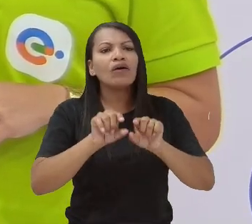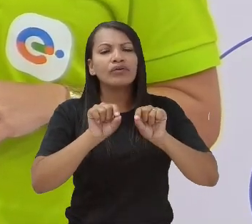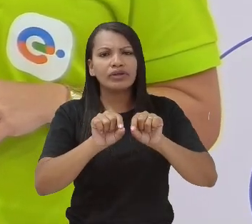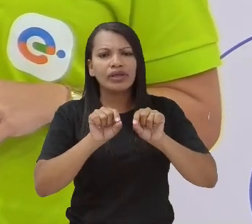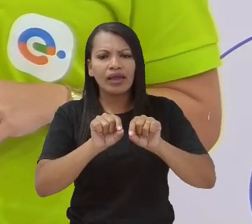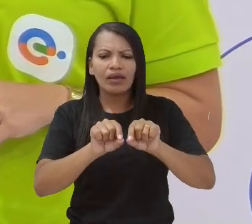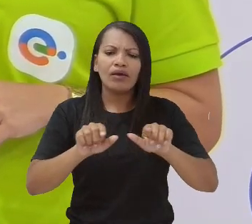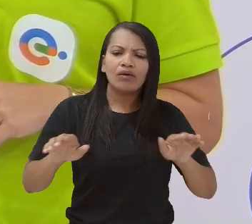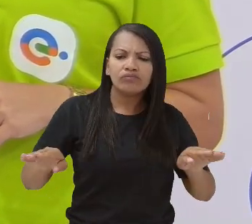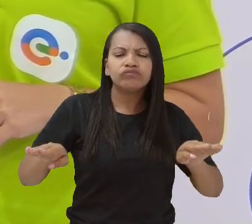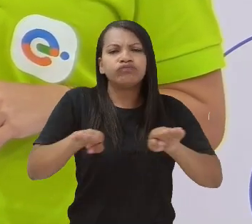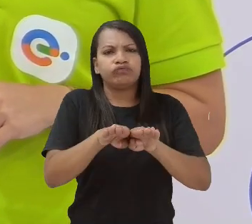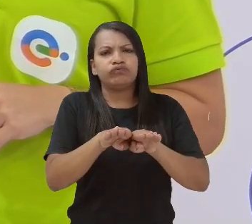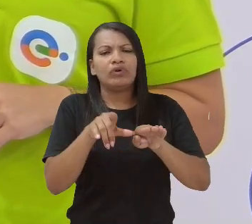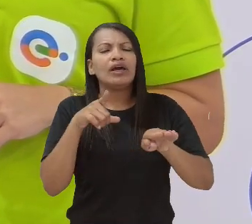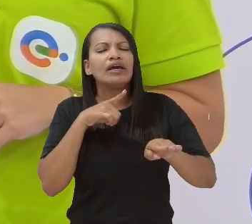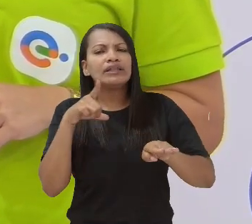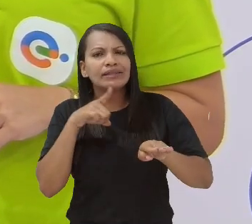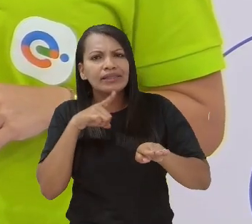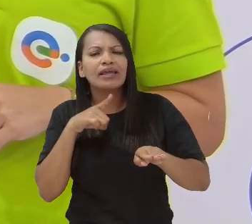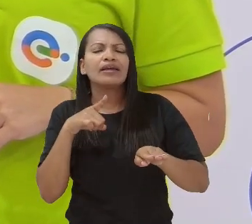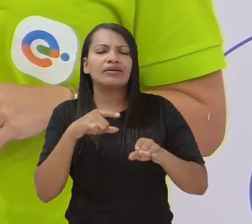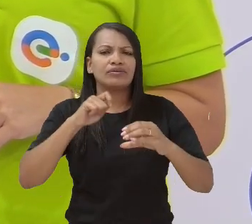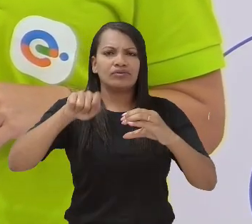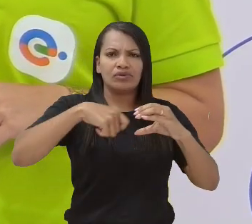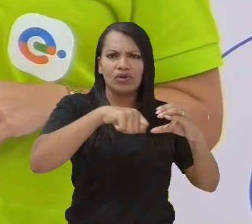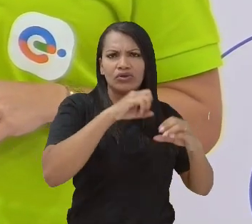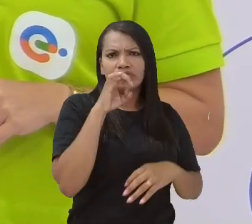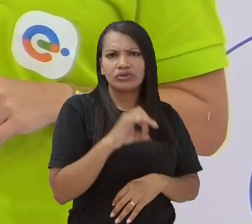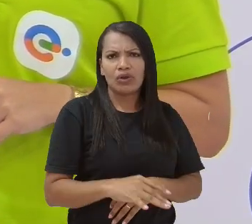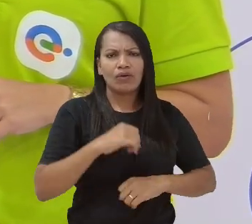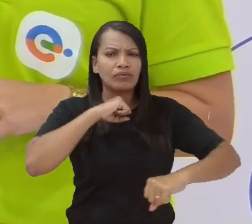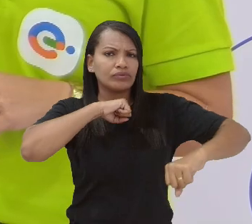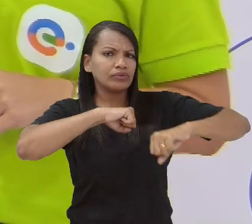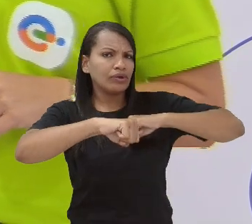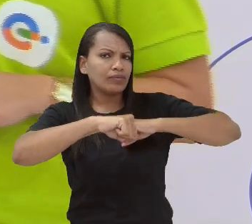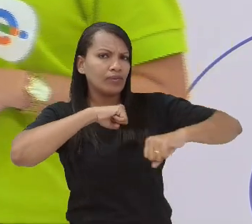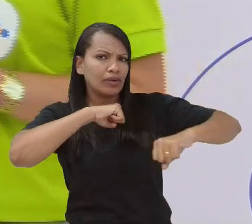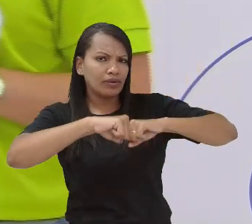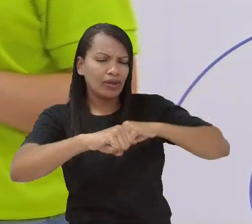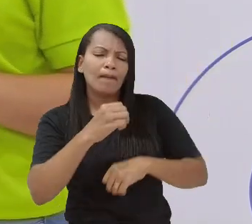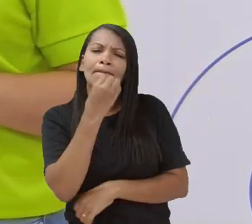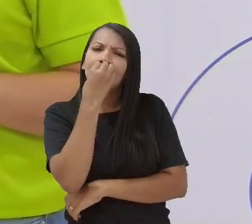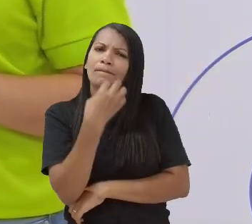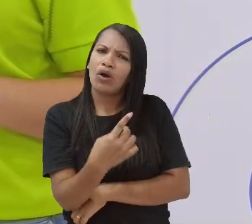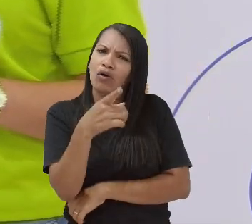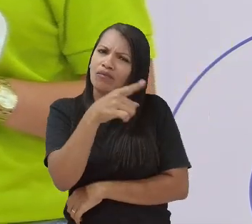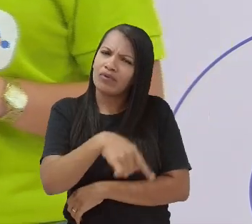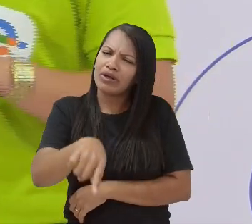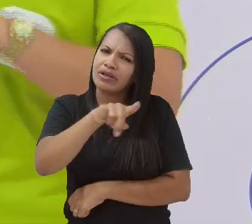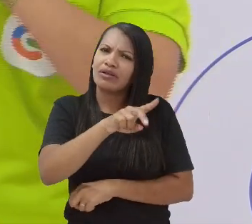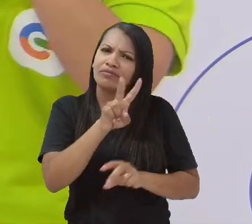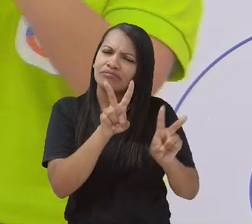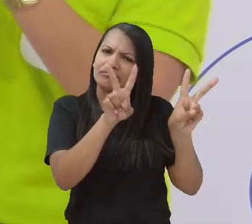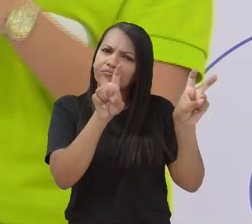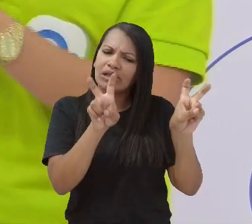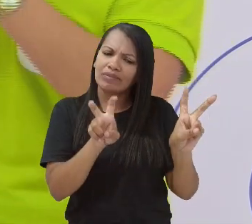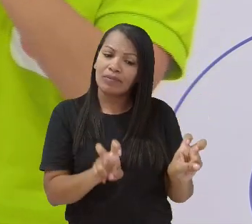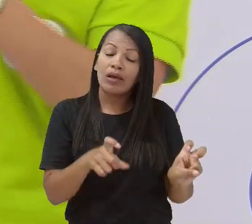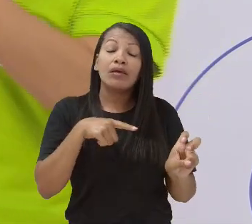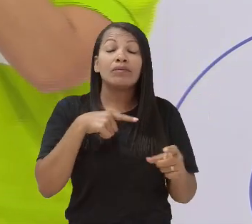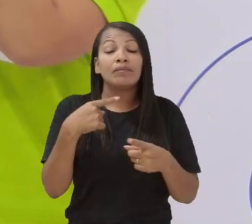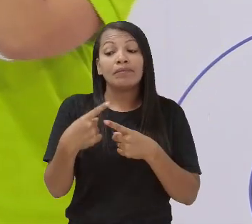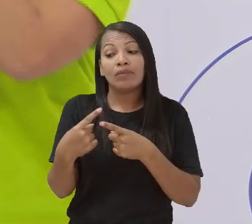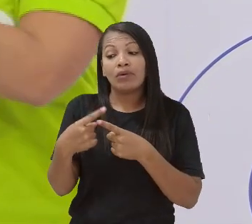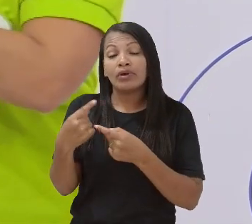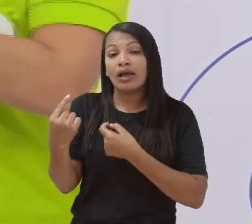Então, tudo isso a gente já tem no nosso episódio. Hoje a gente só vai debater um pouco melhor. Inclusive, é até bom você ter falado desses termos, porque muitas vezes a